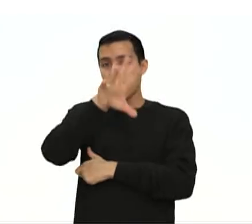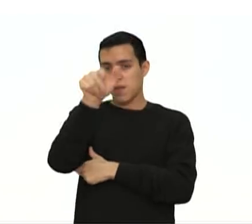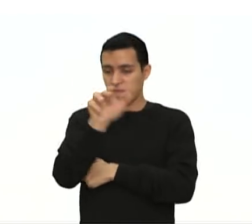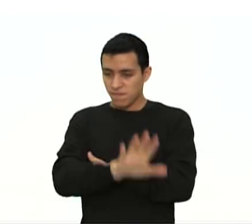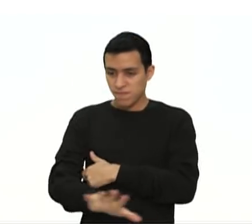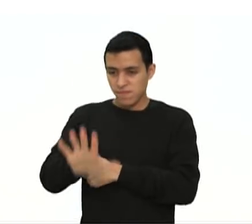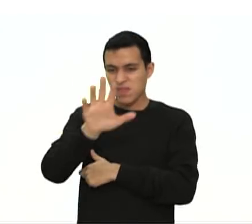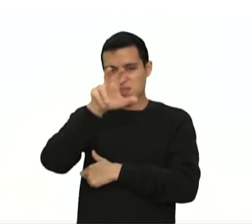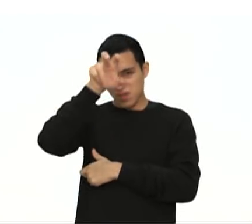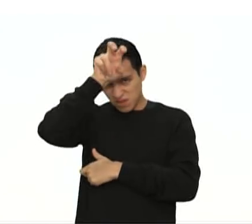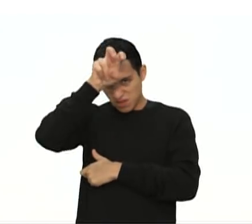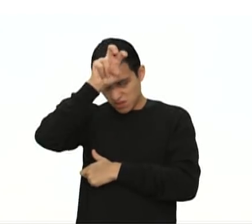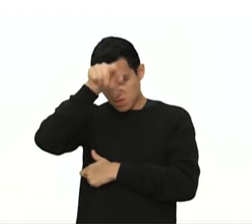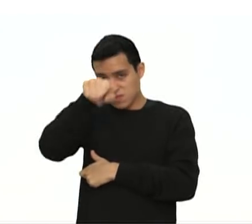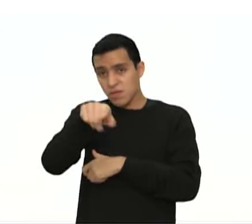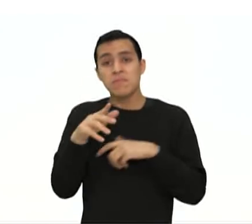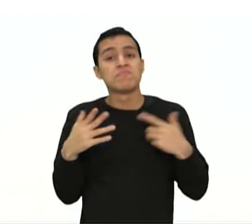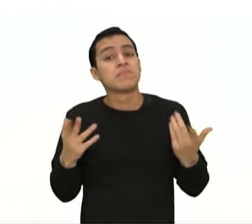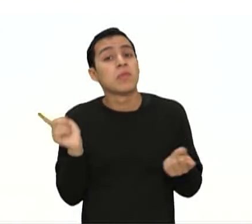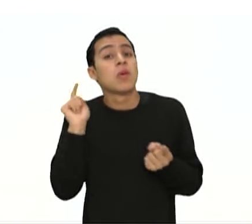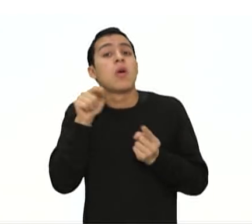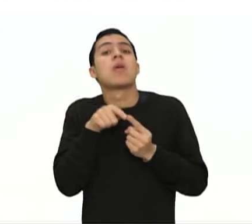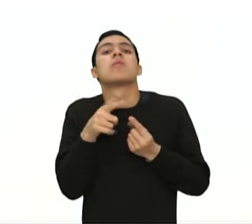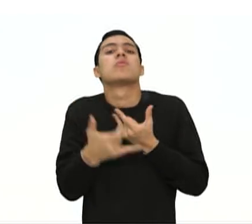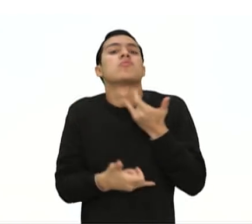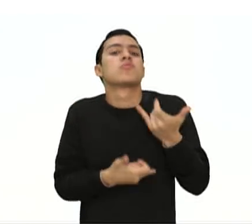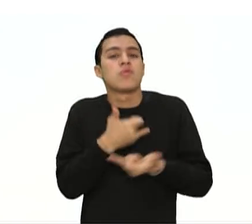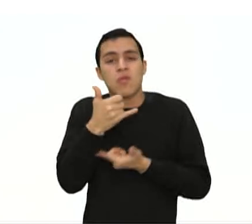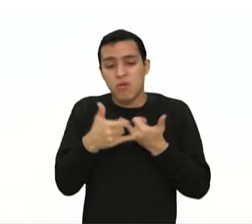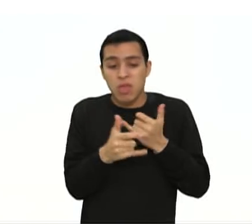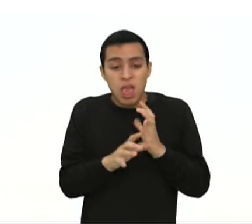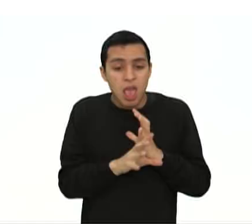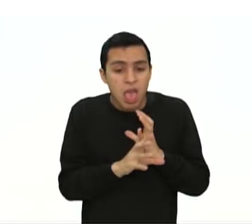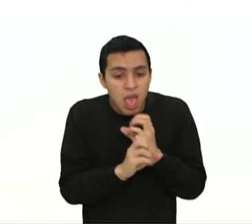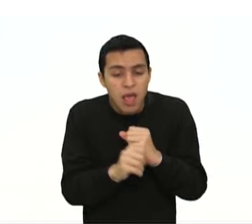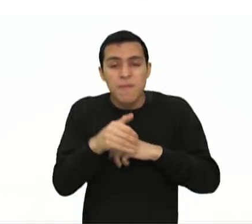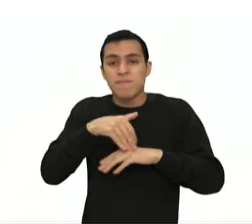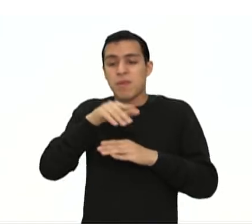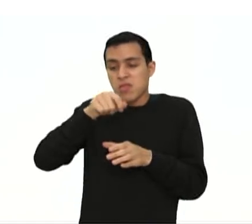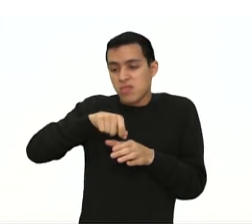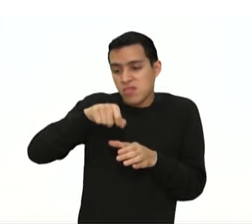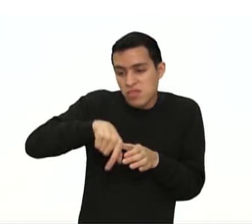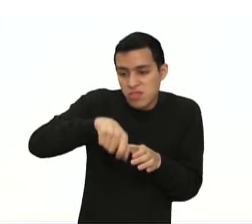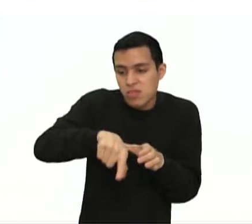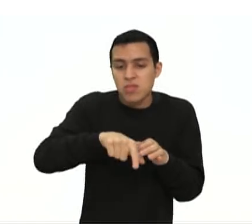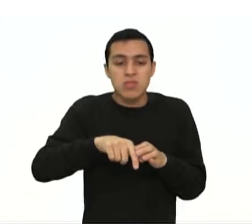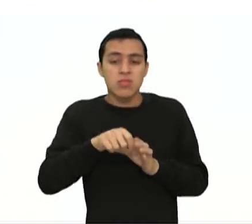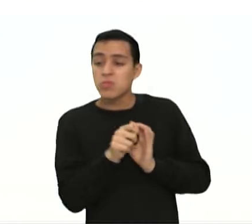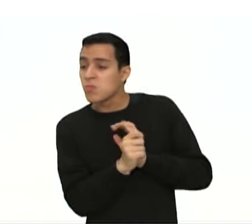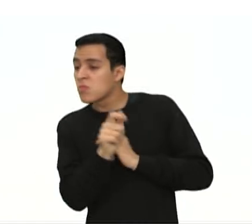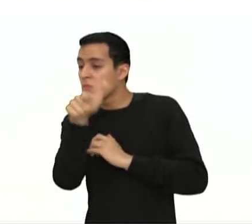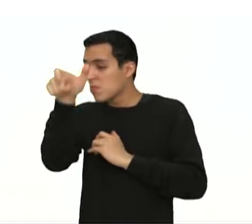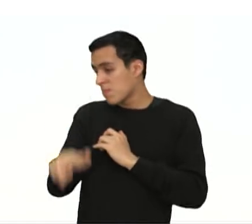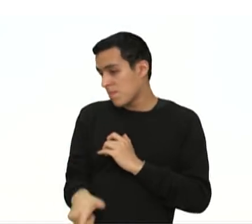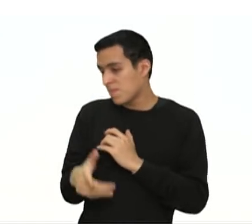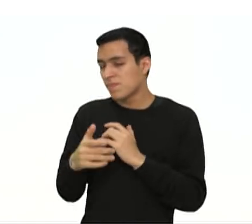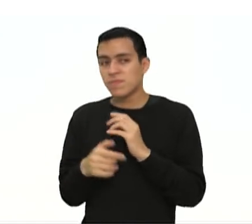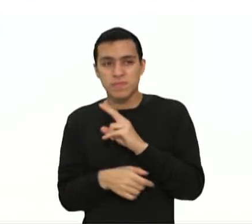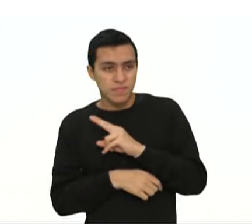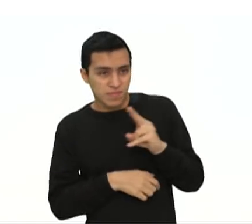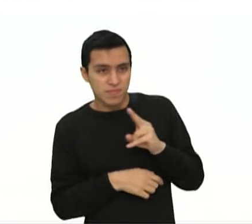precisamente no Egito. O objetivo do jogo é acumular mais sementes que o oponente no seu depósito, que é chamado de